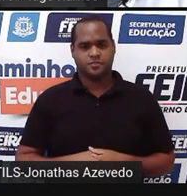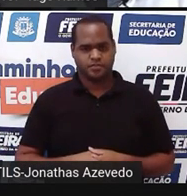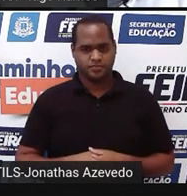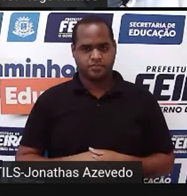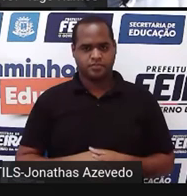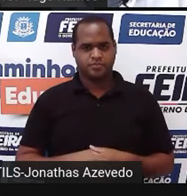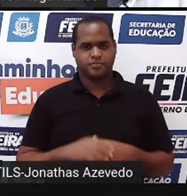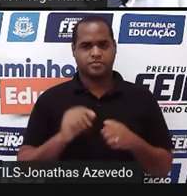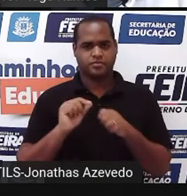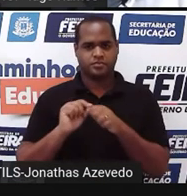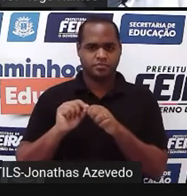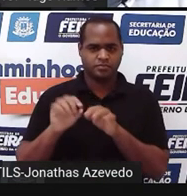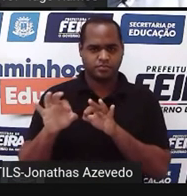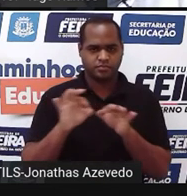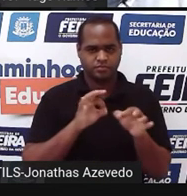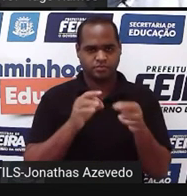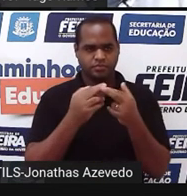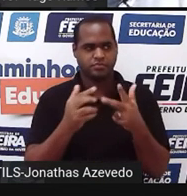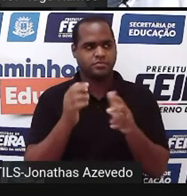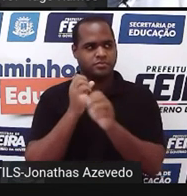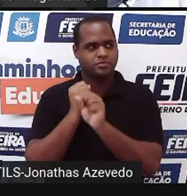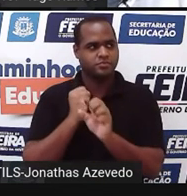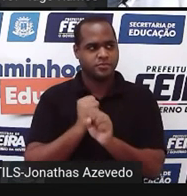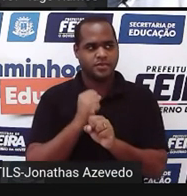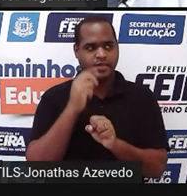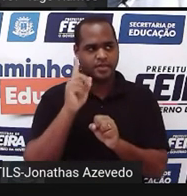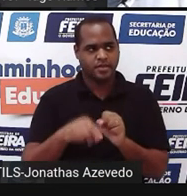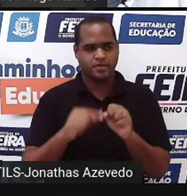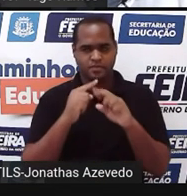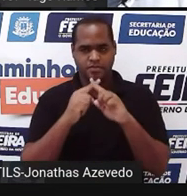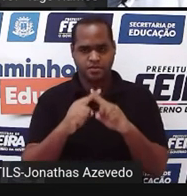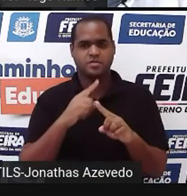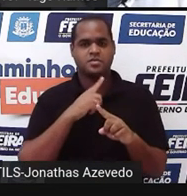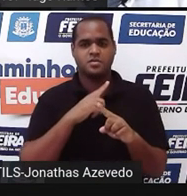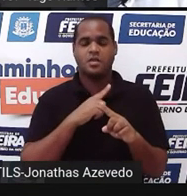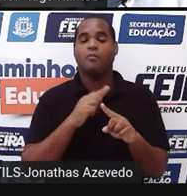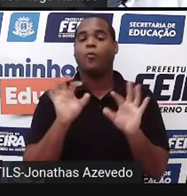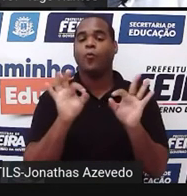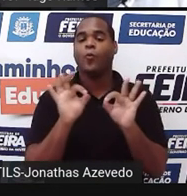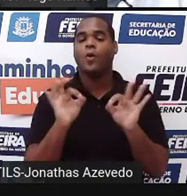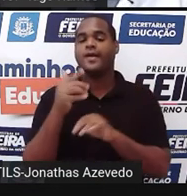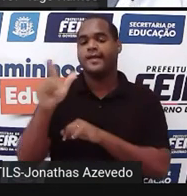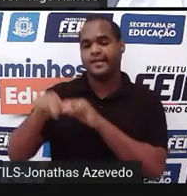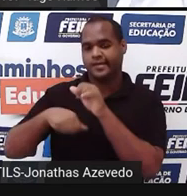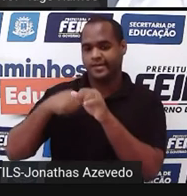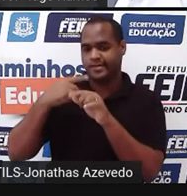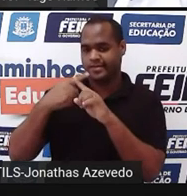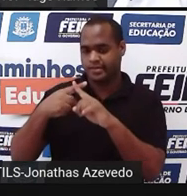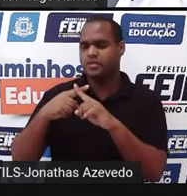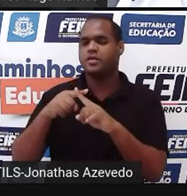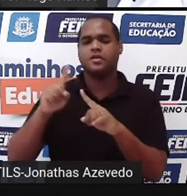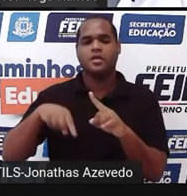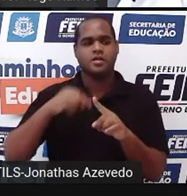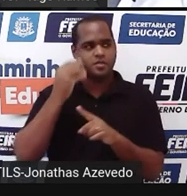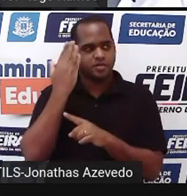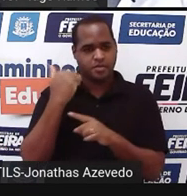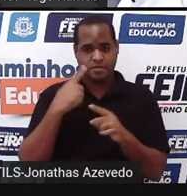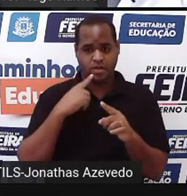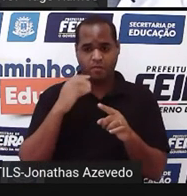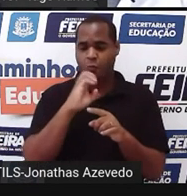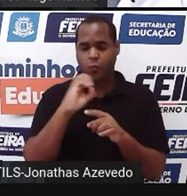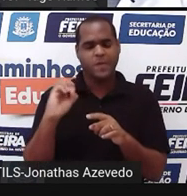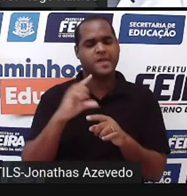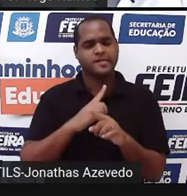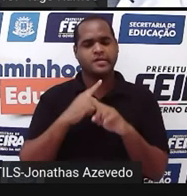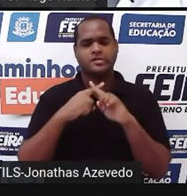o e fazendo a soma o que tem x com que tem x vamos lá a gente já sabe que vai ser